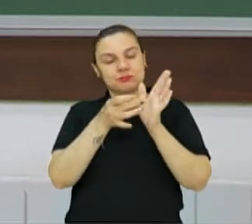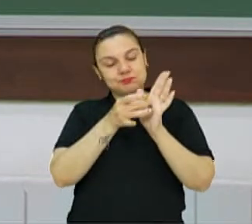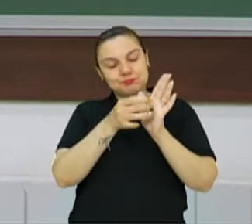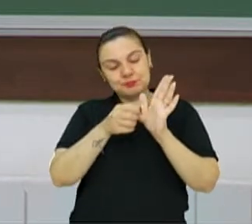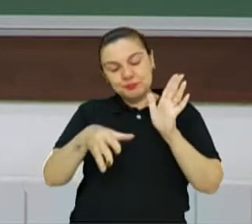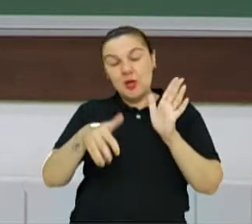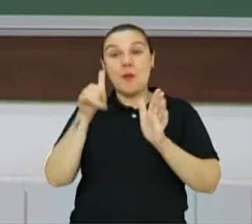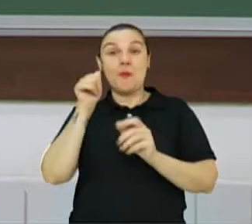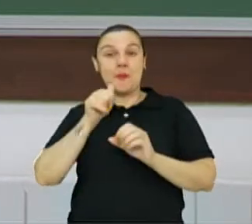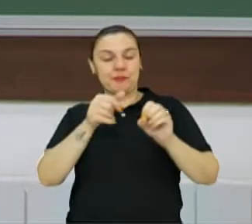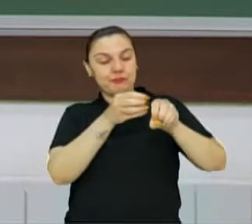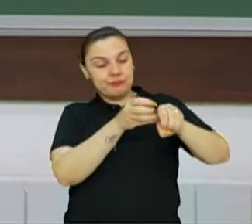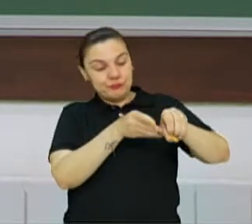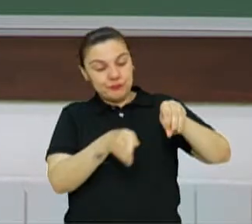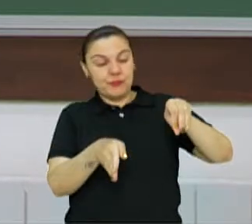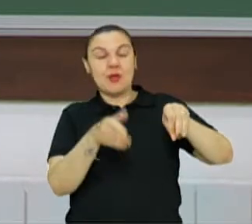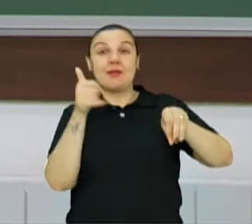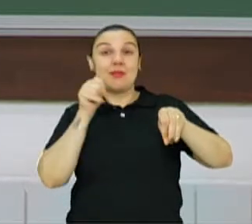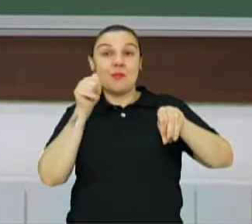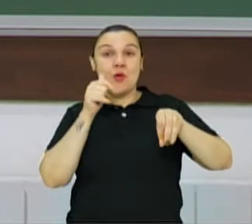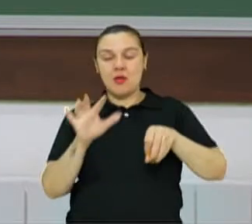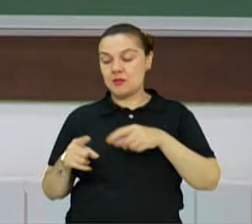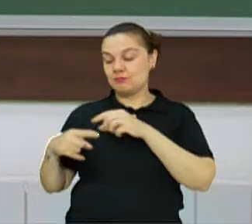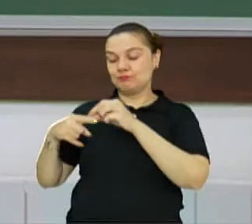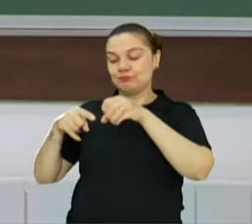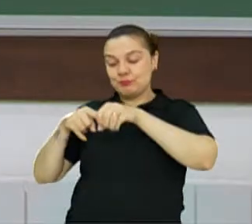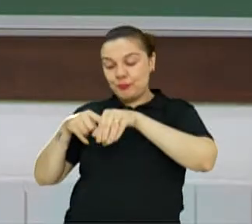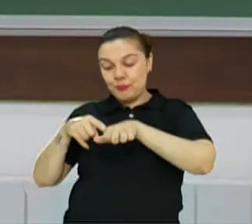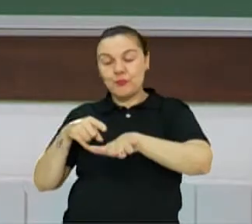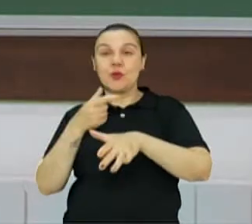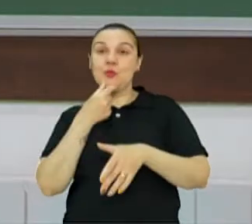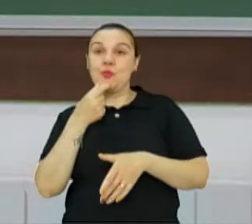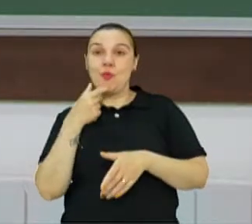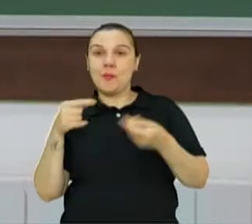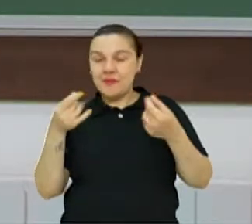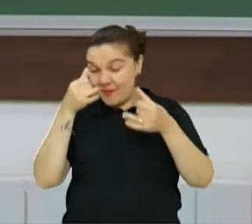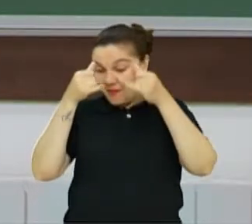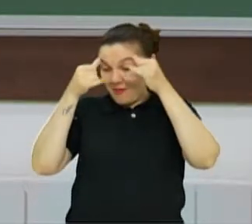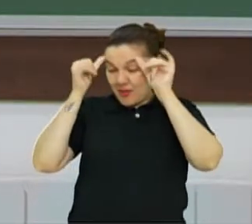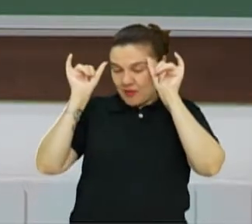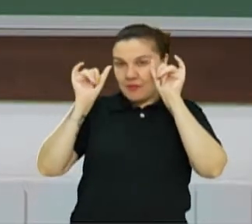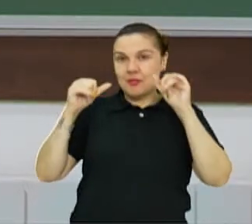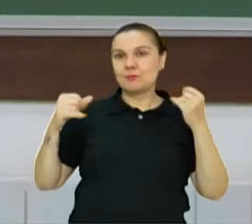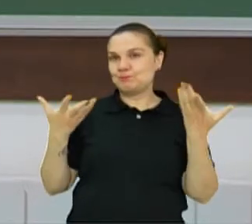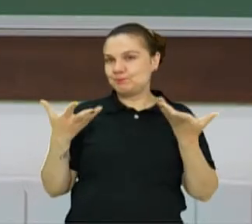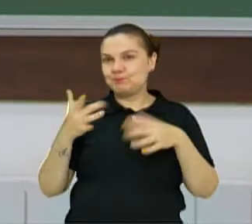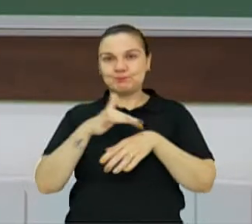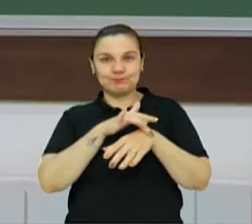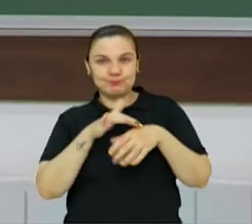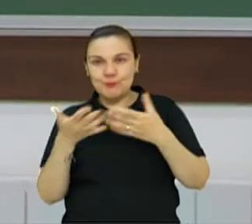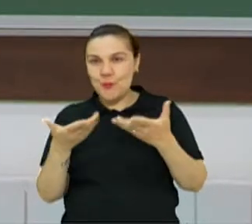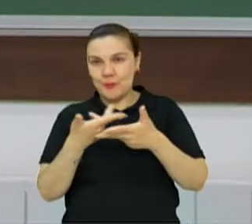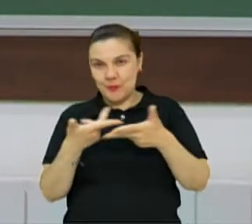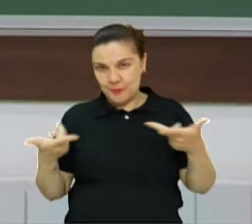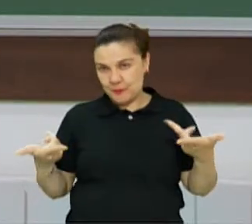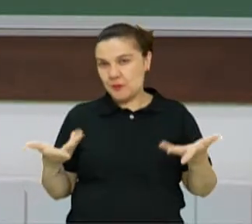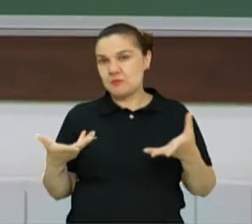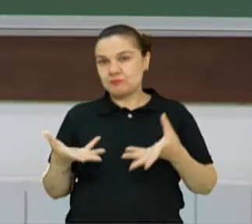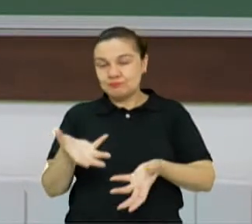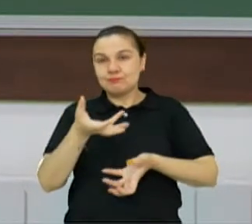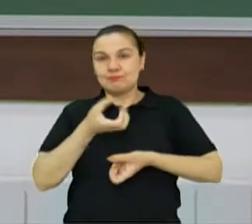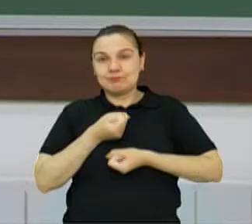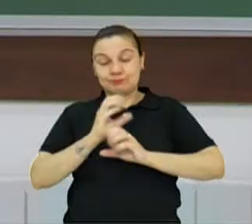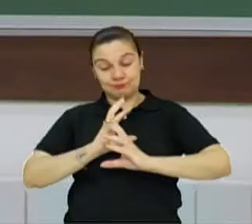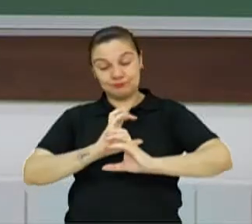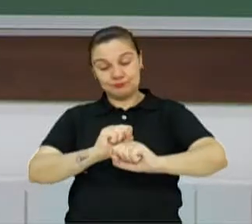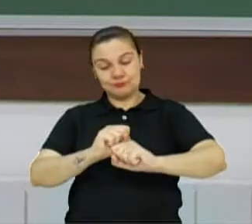pênis e da vagina e, consequentemente, vai impedir que micro-organismos patogênicos sejam transmitidos,